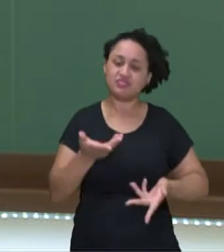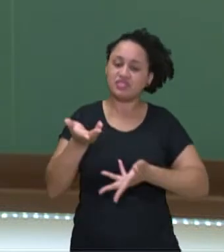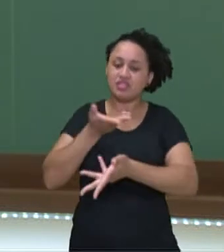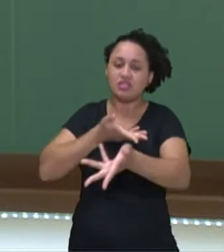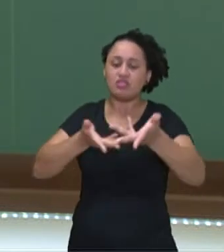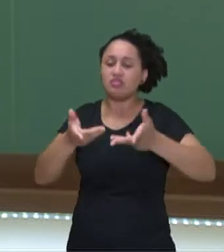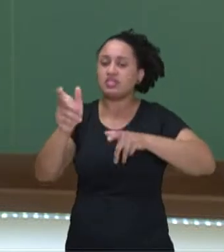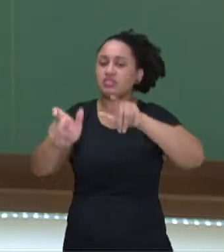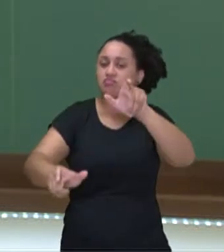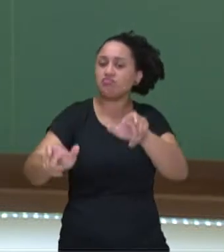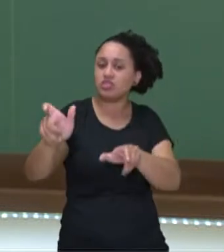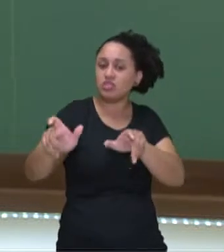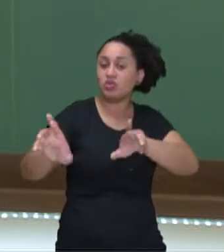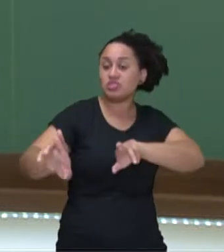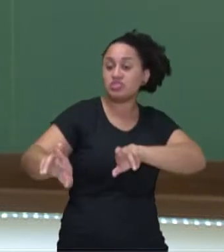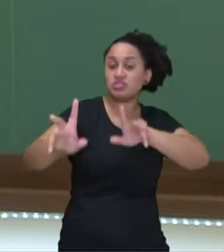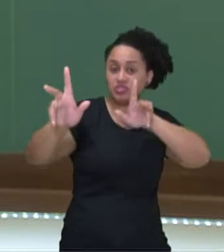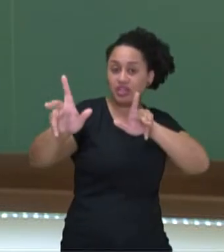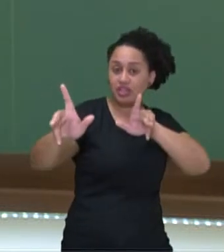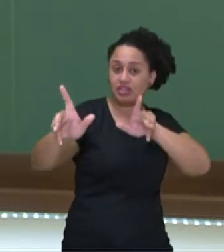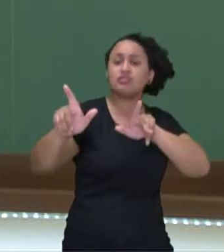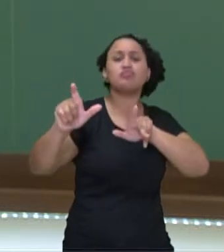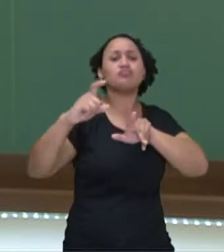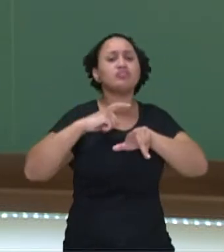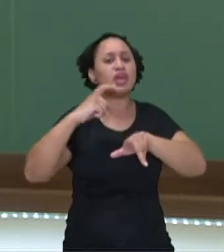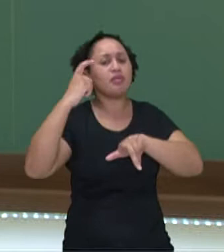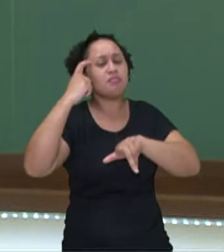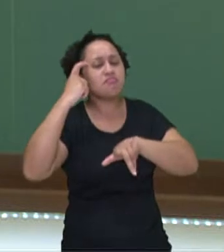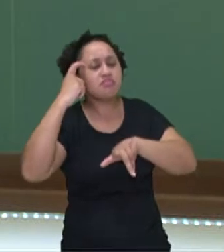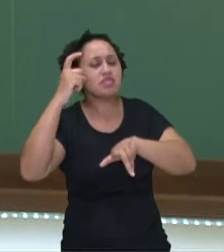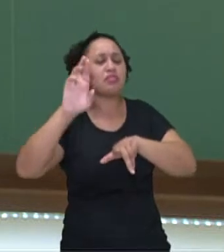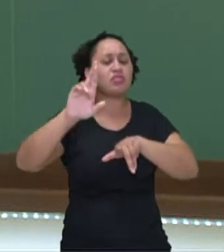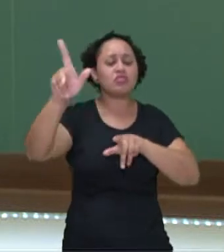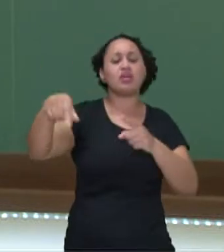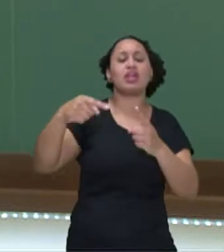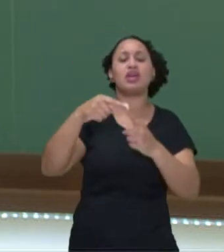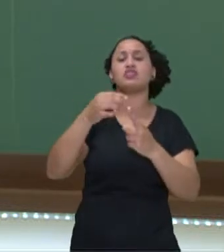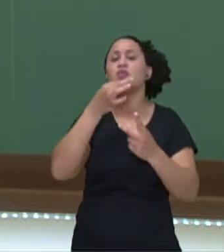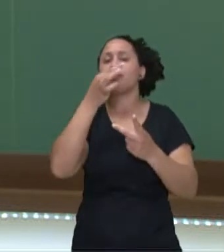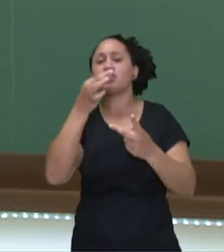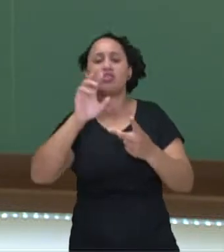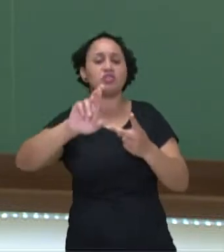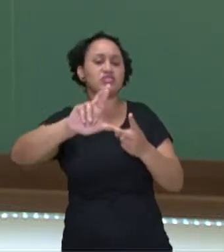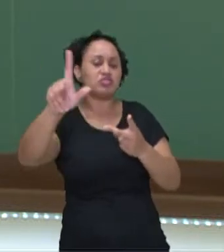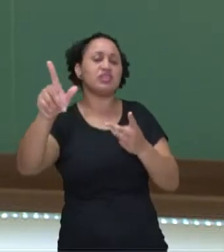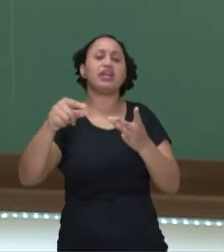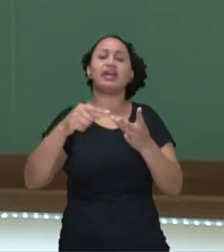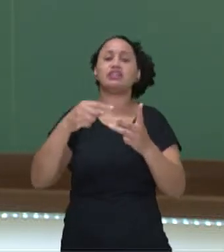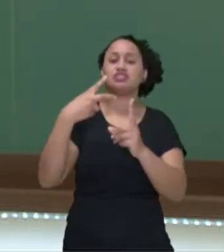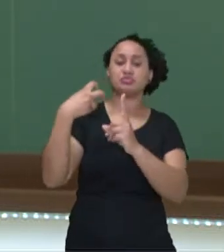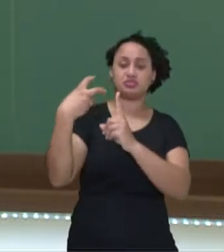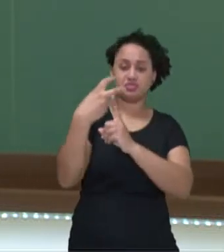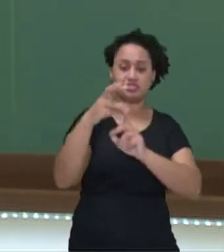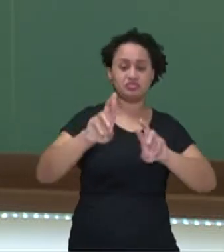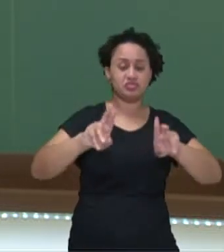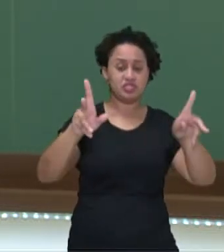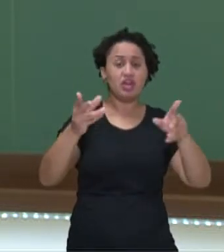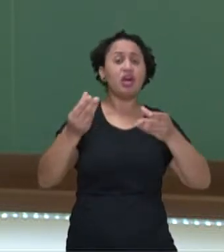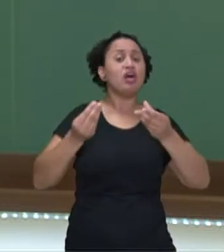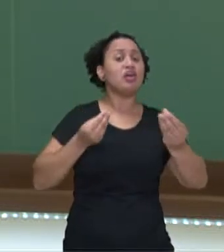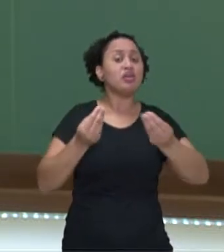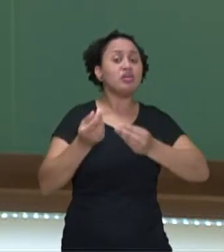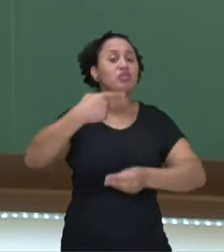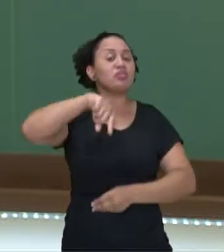com pessoas diferentes que têm pensamentos, ideias, opiniões diferentes das nossas e de que forma nós podemos